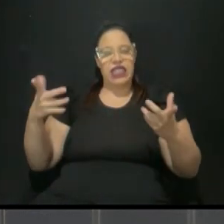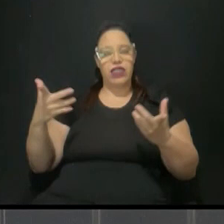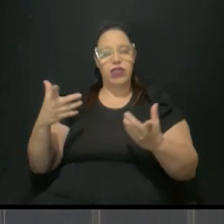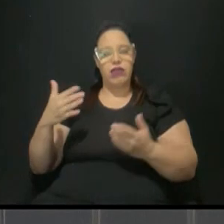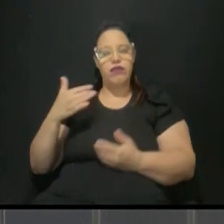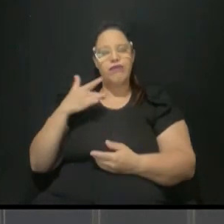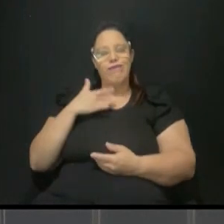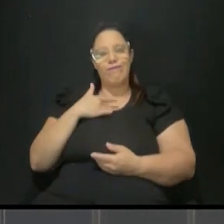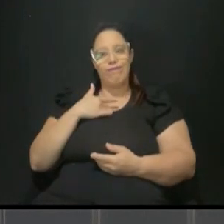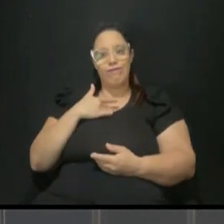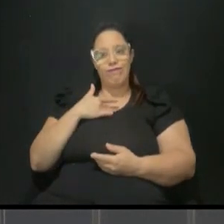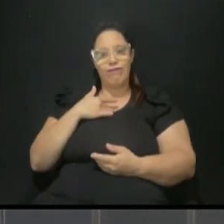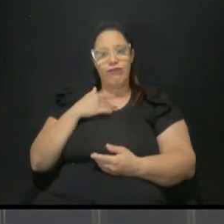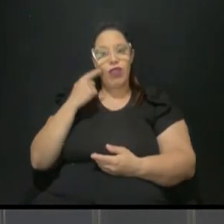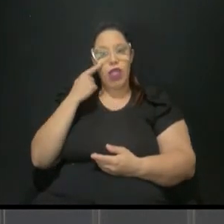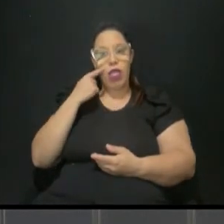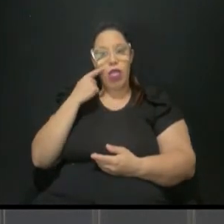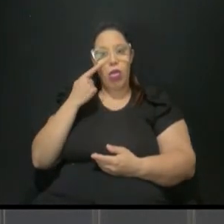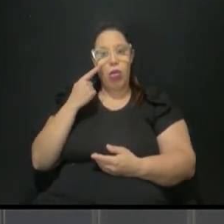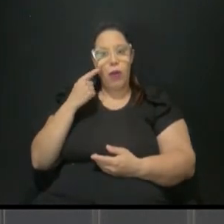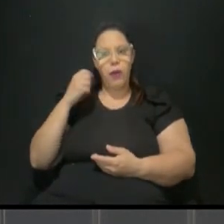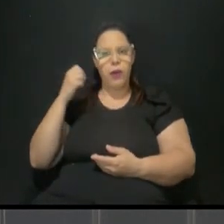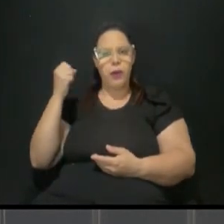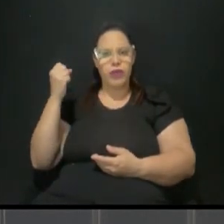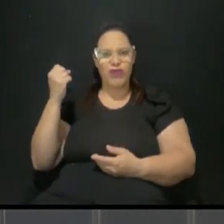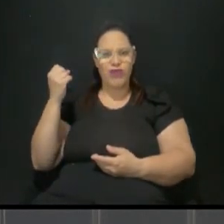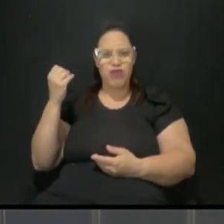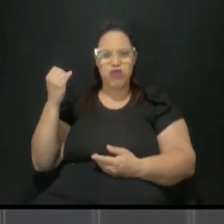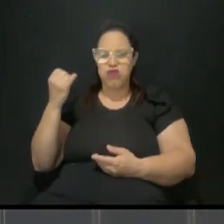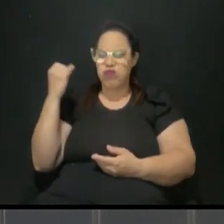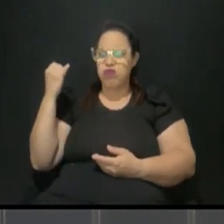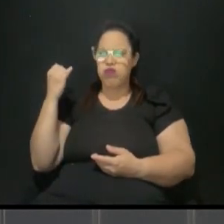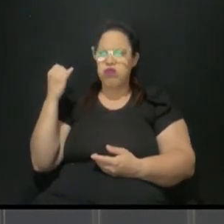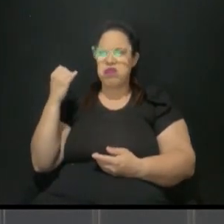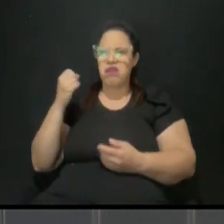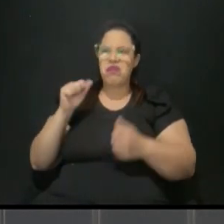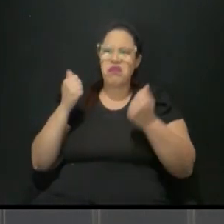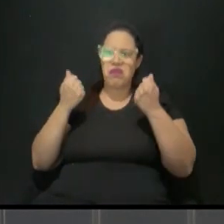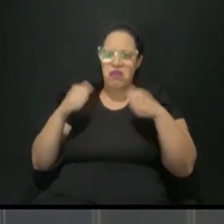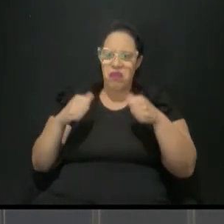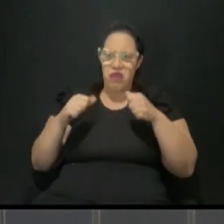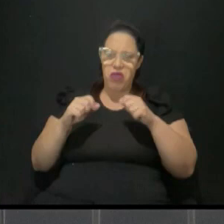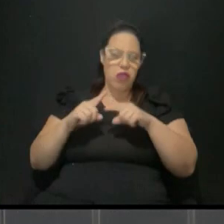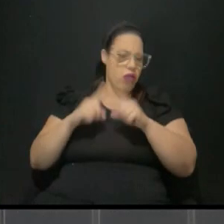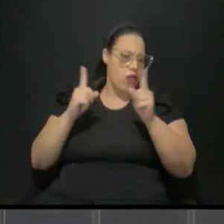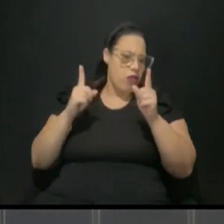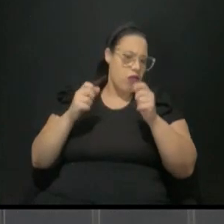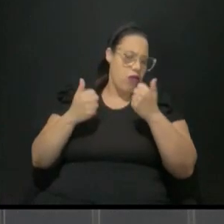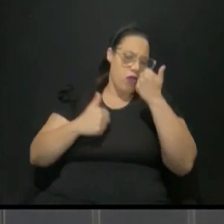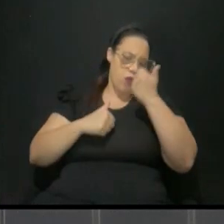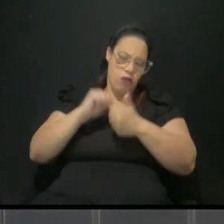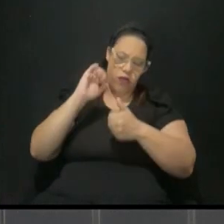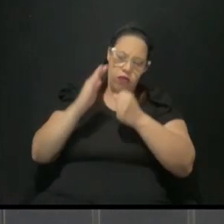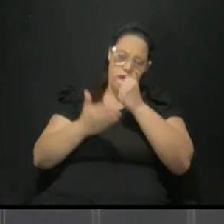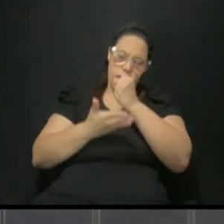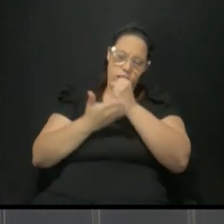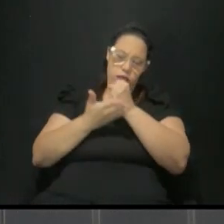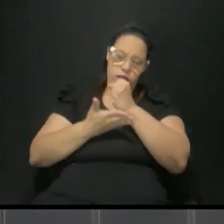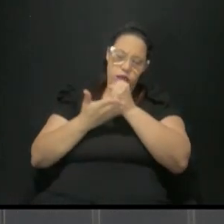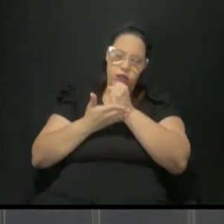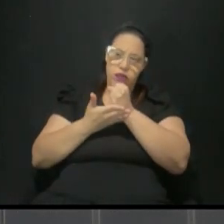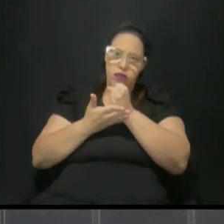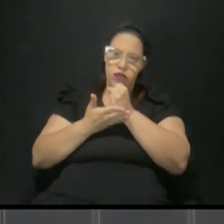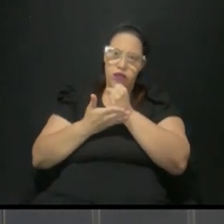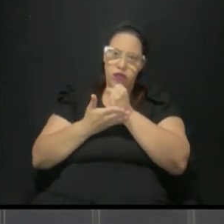a necessidade, assim como qualquer esporte de base, mas o quanto